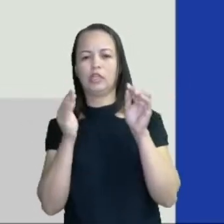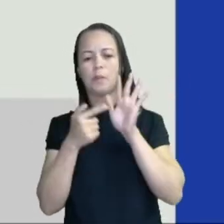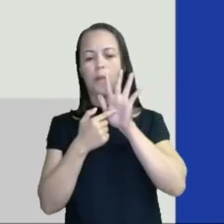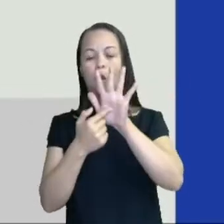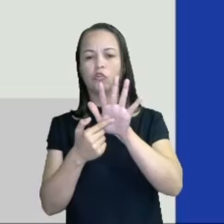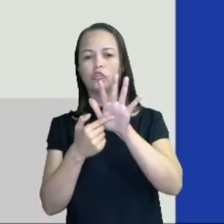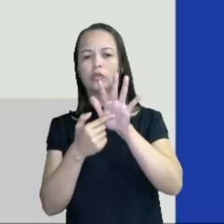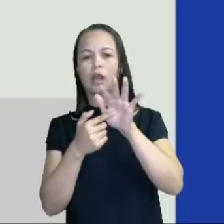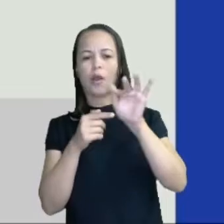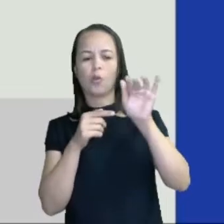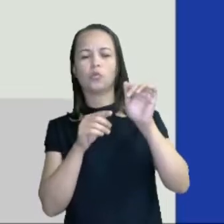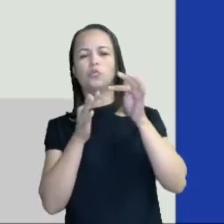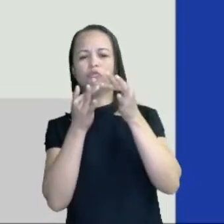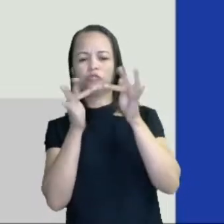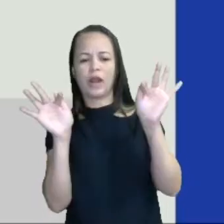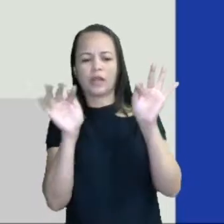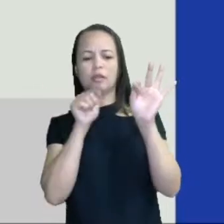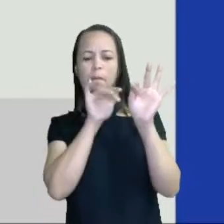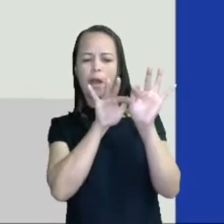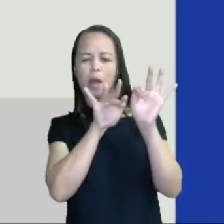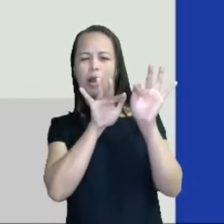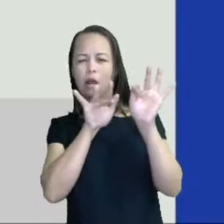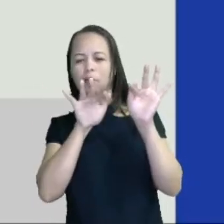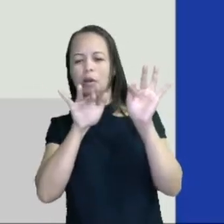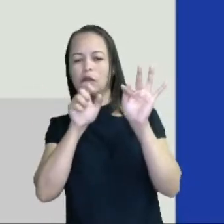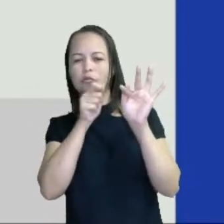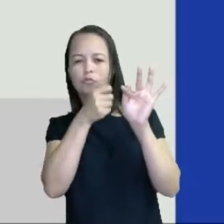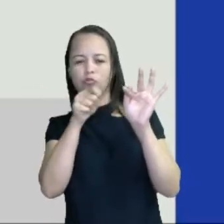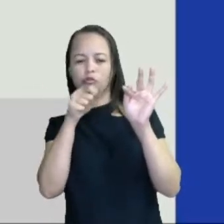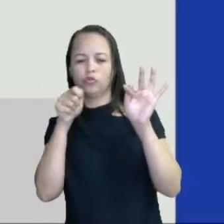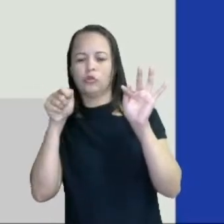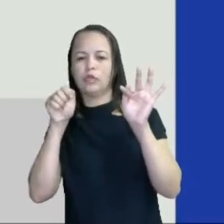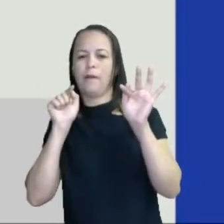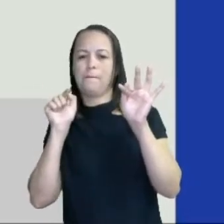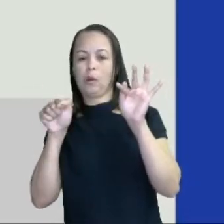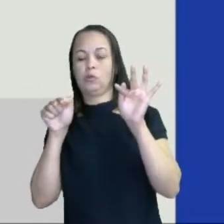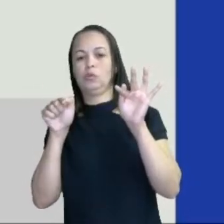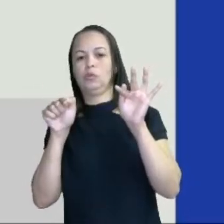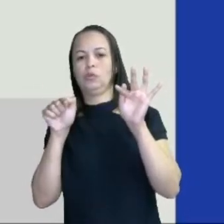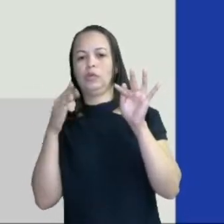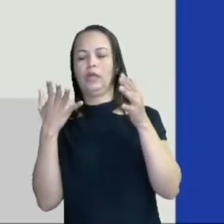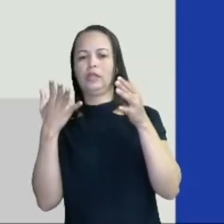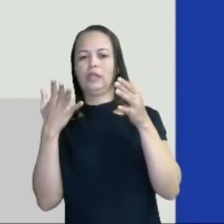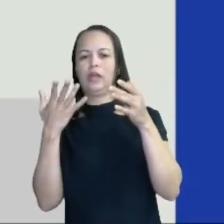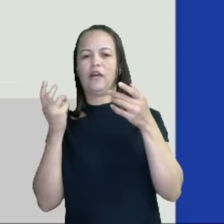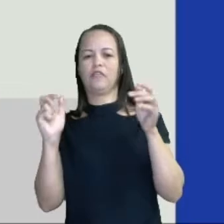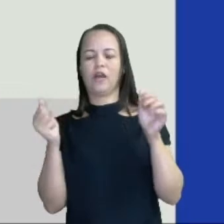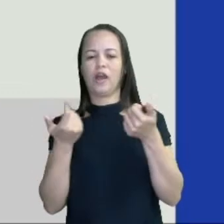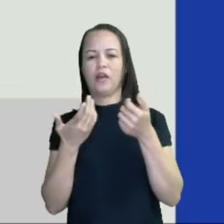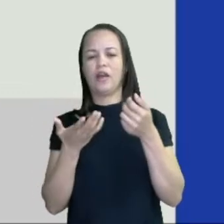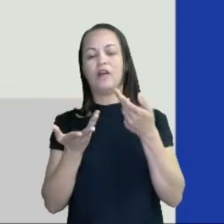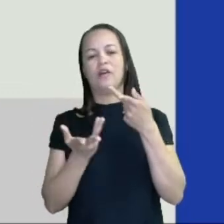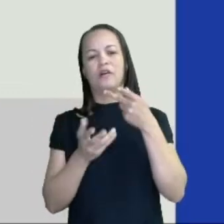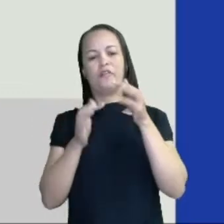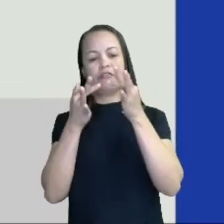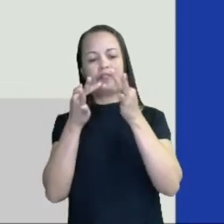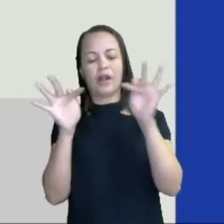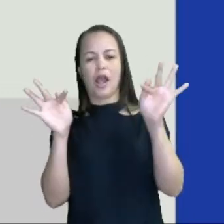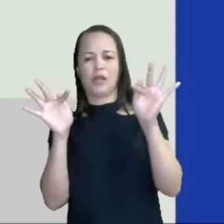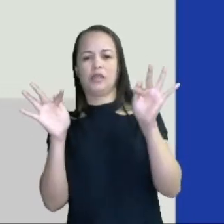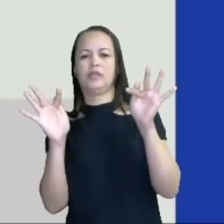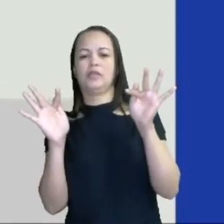dela. É usado em frases afirmativas ou frases